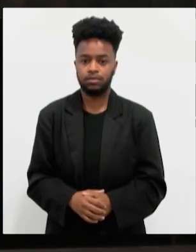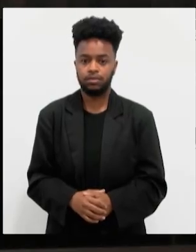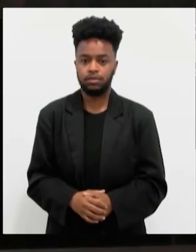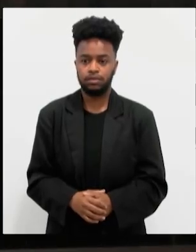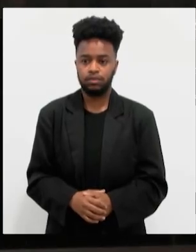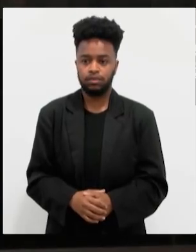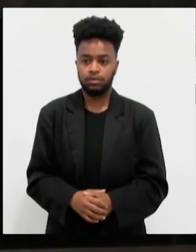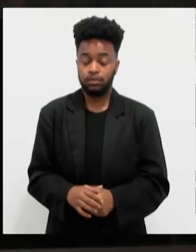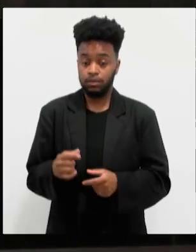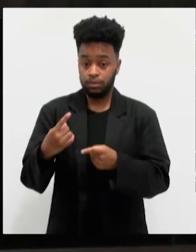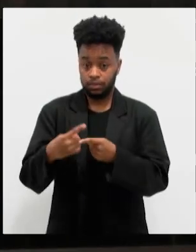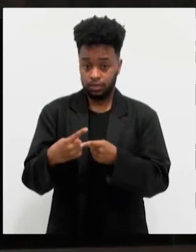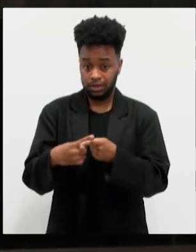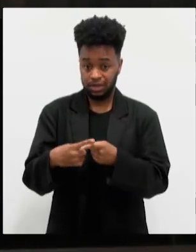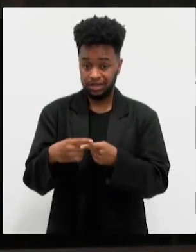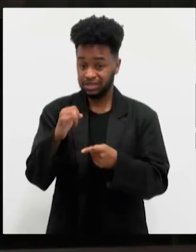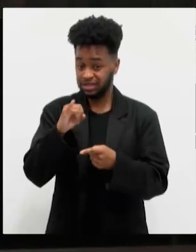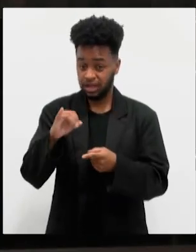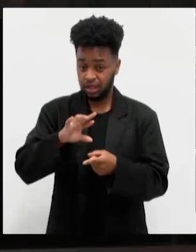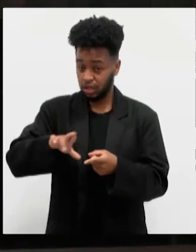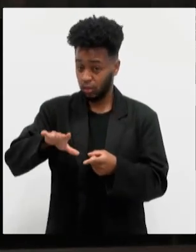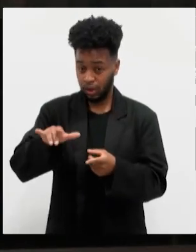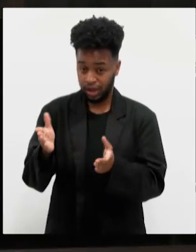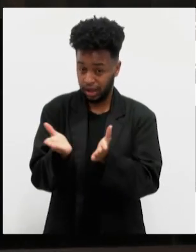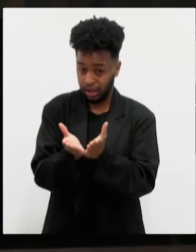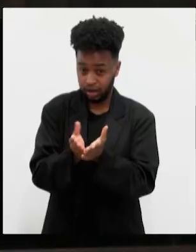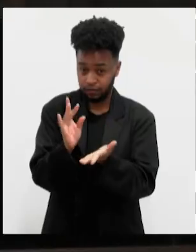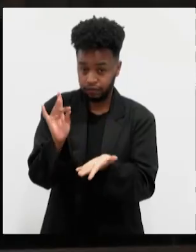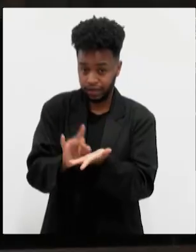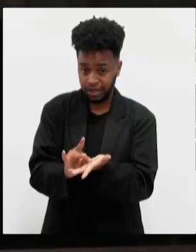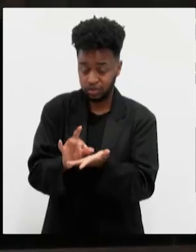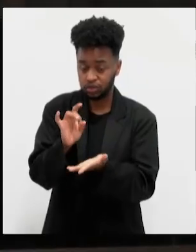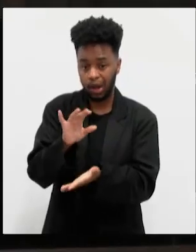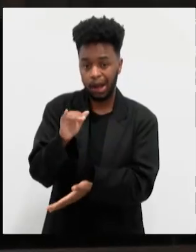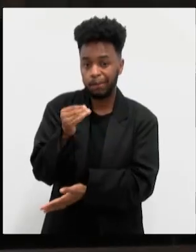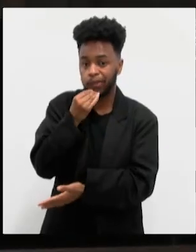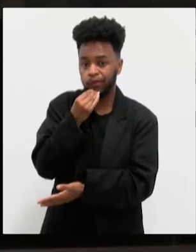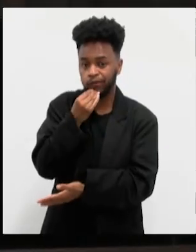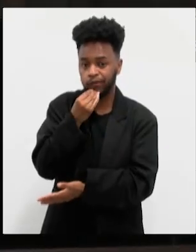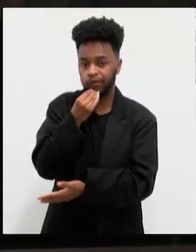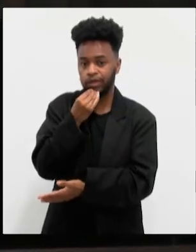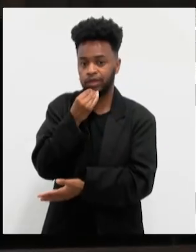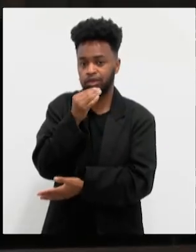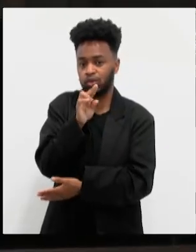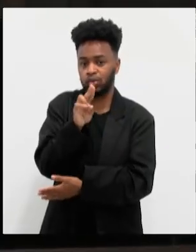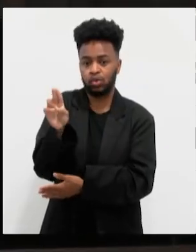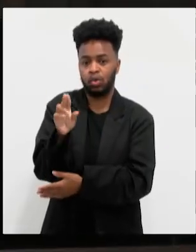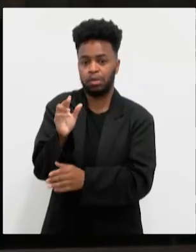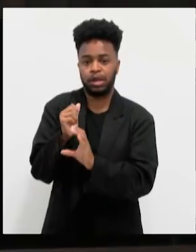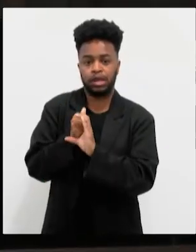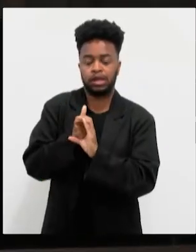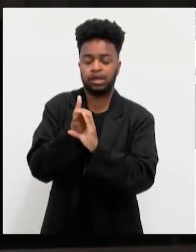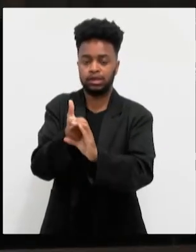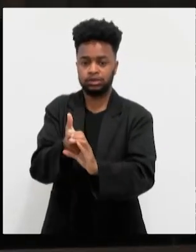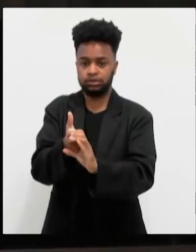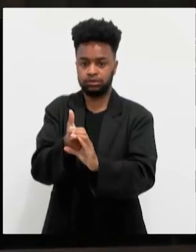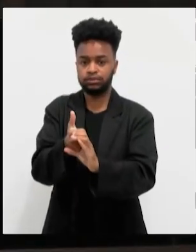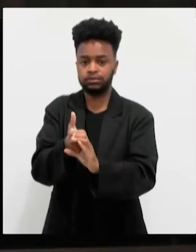Porque os que não são verdadeiros, os que se aproveitam do nome cristão,